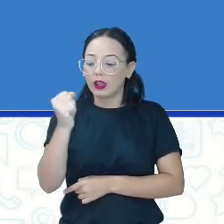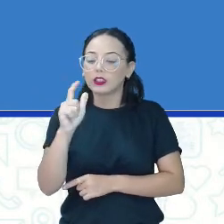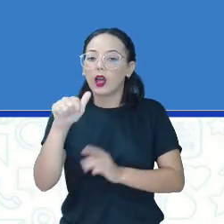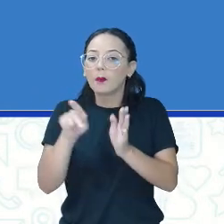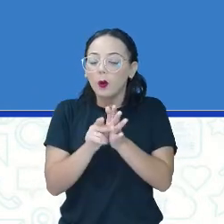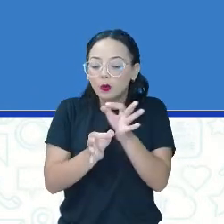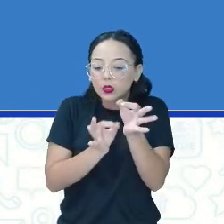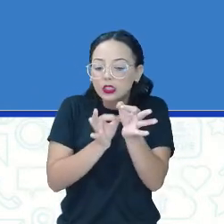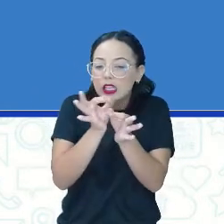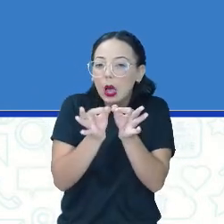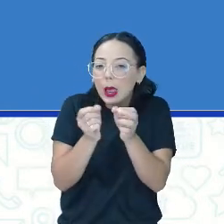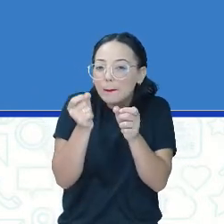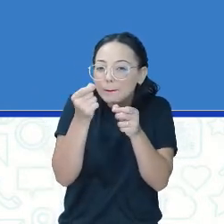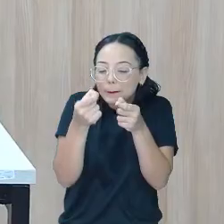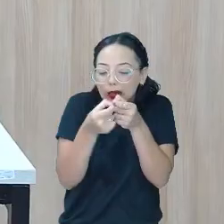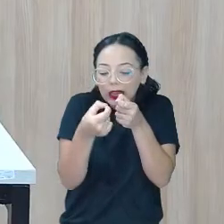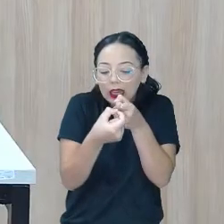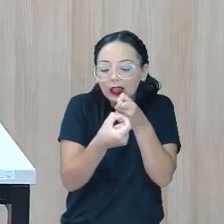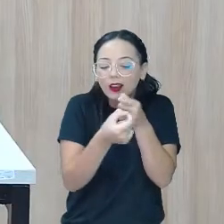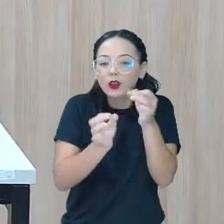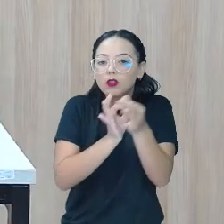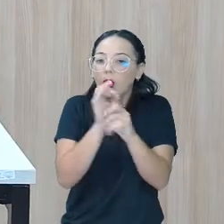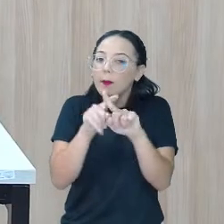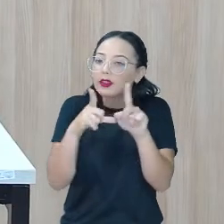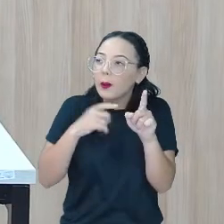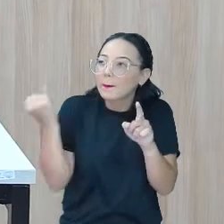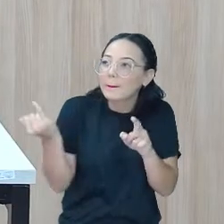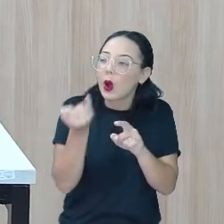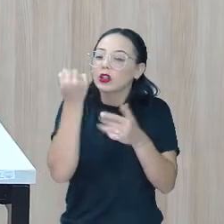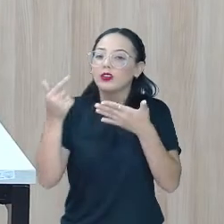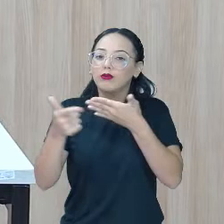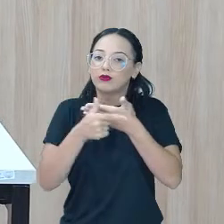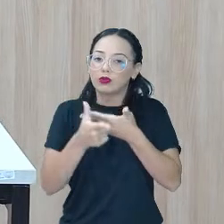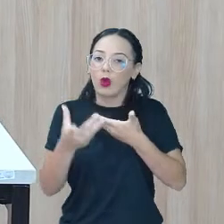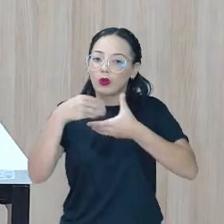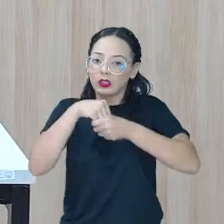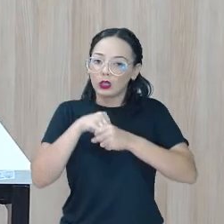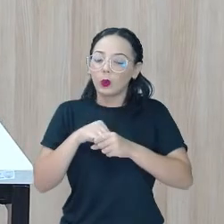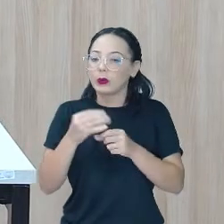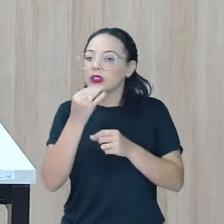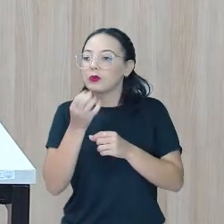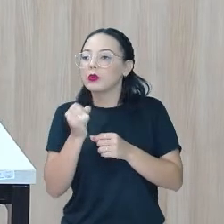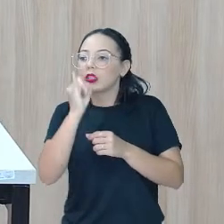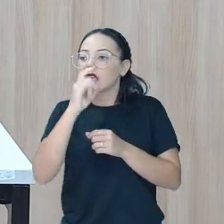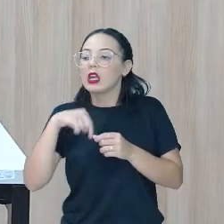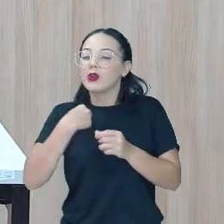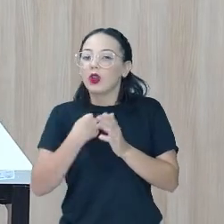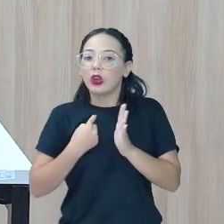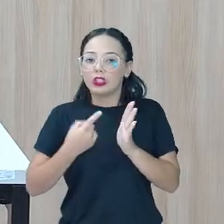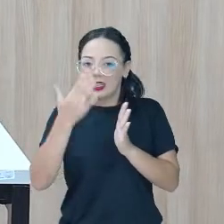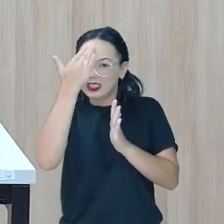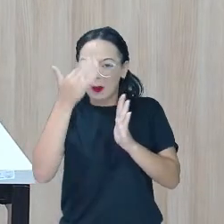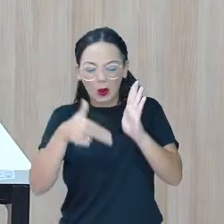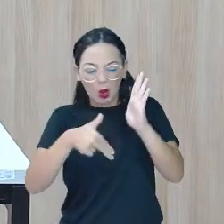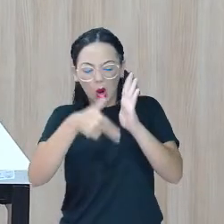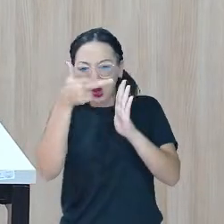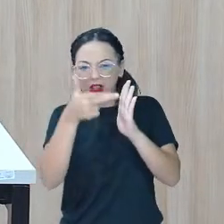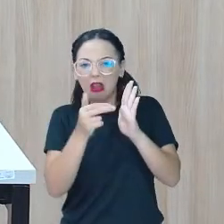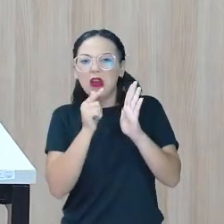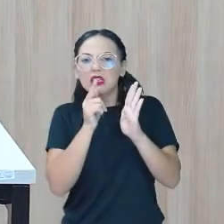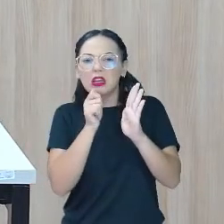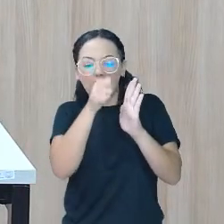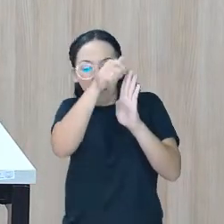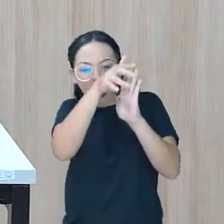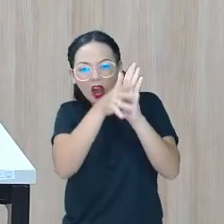de célula, não são células completas, mas têm uma importante função diante de um corte, né? Para a gente não perder sangue, para não ocorrer uma